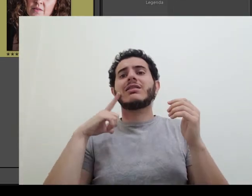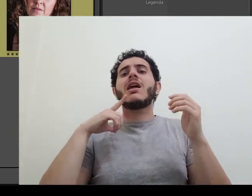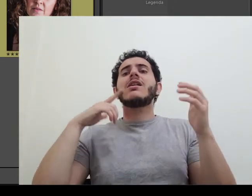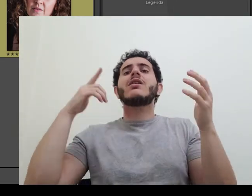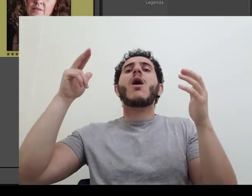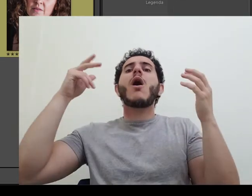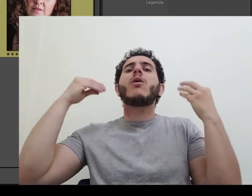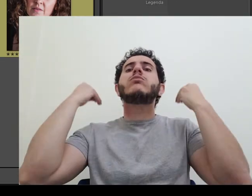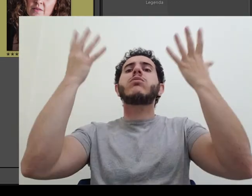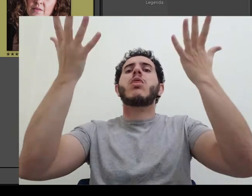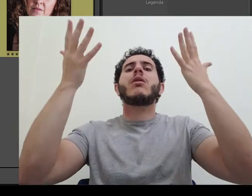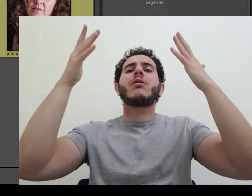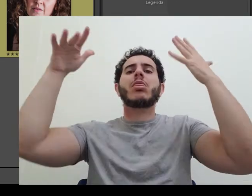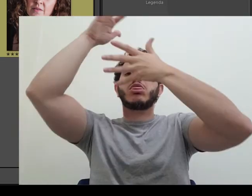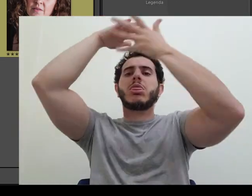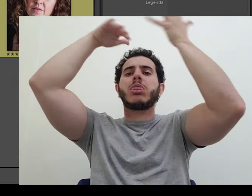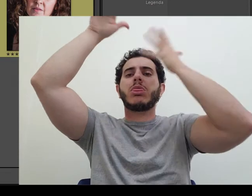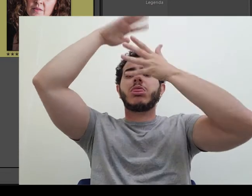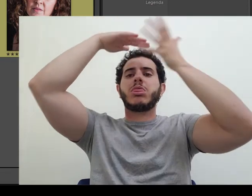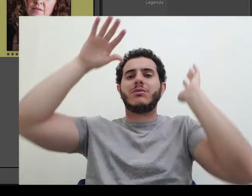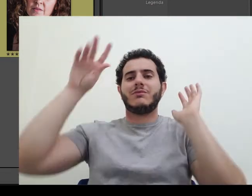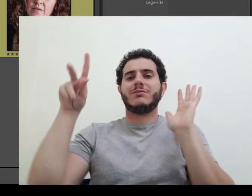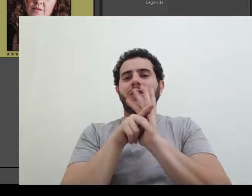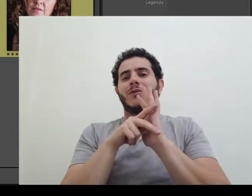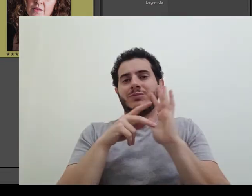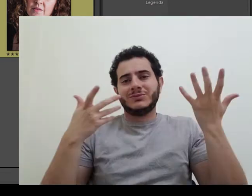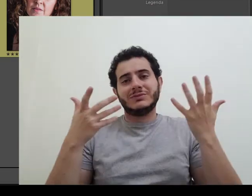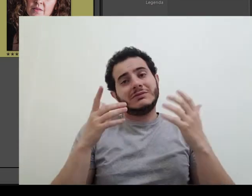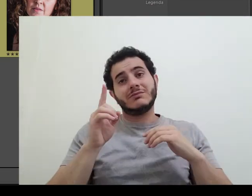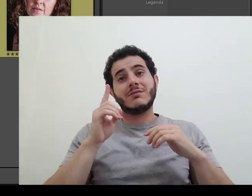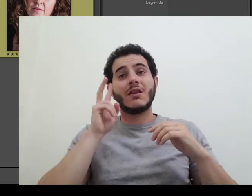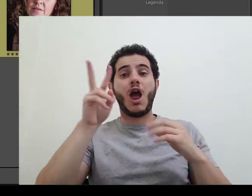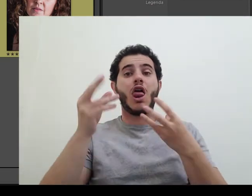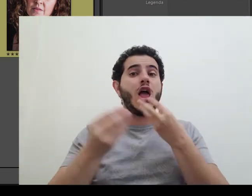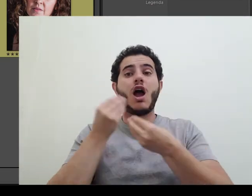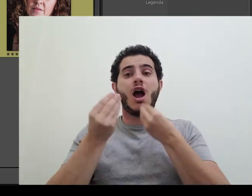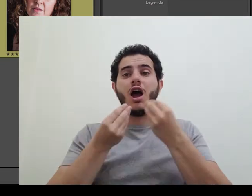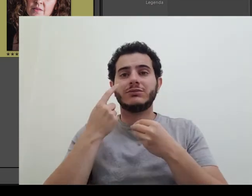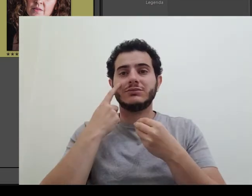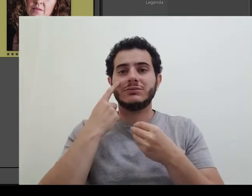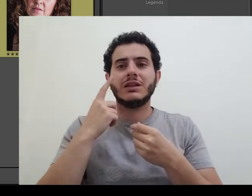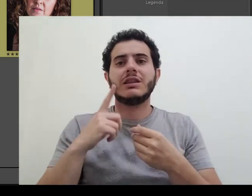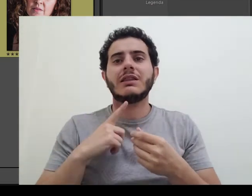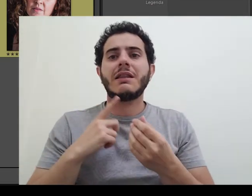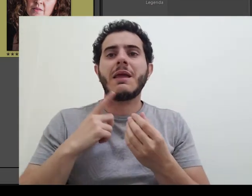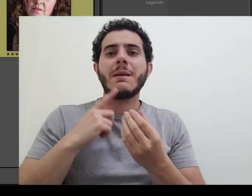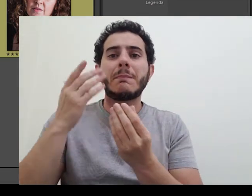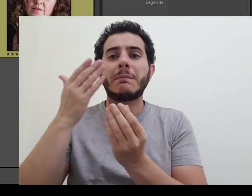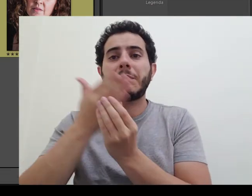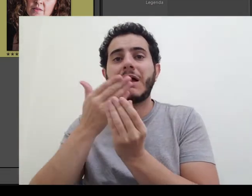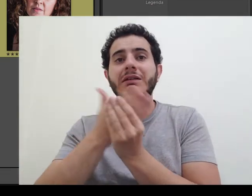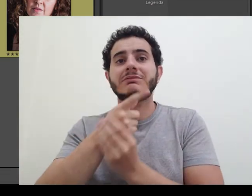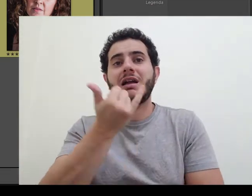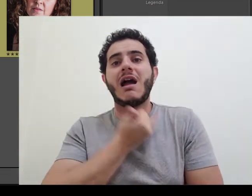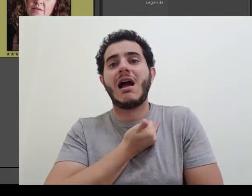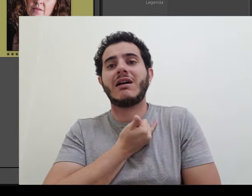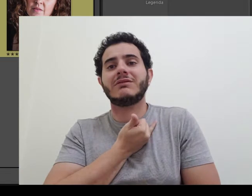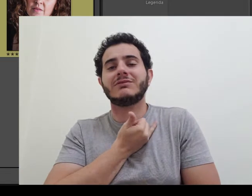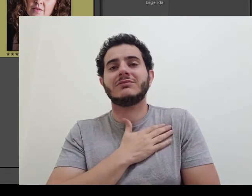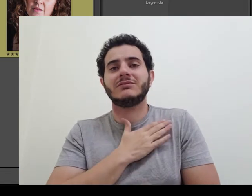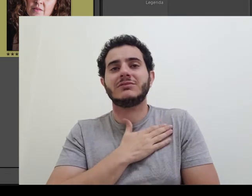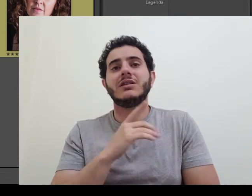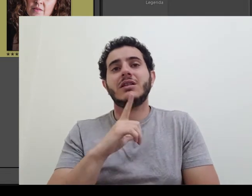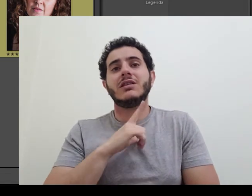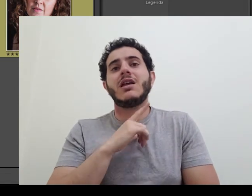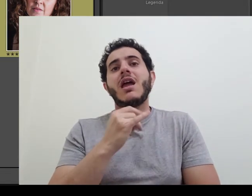pasta, dentro do meu HD. Ó. Aqui eu tenho o catálogo com as 8 fotos. Aqui, ó, eu tenho as pastas, ele vai me indicando. Por enquanto eu